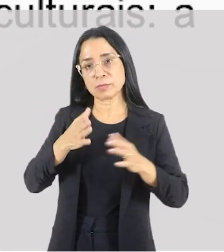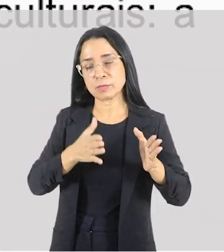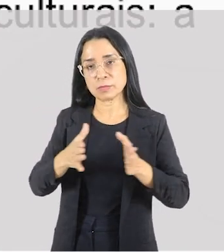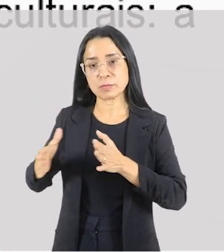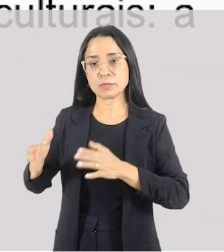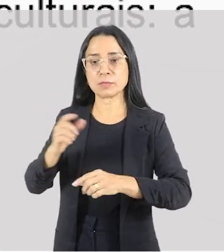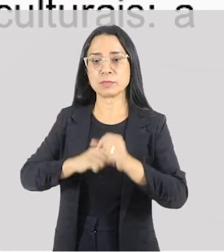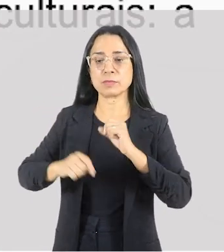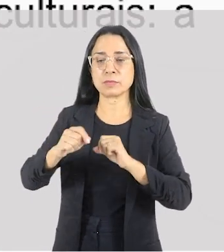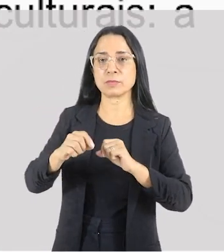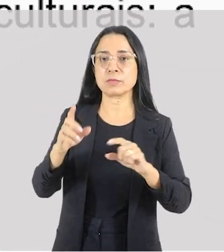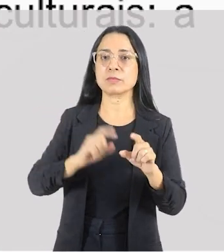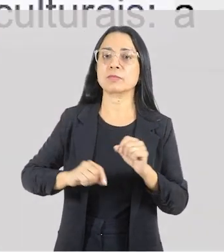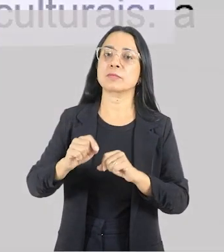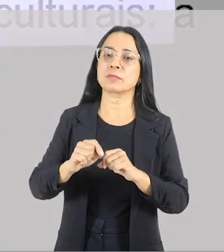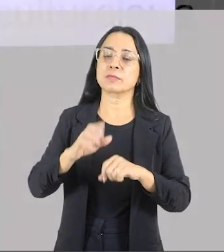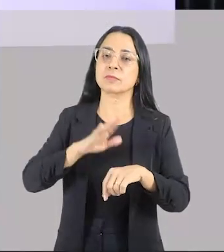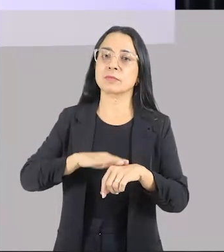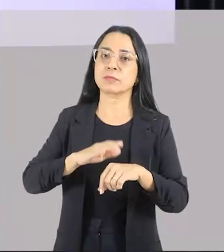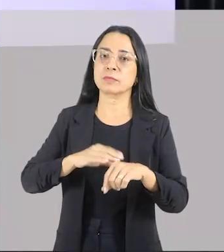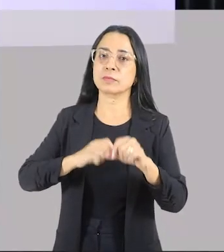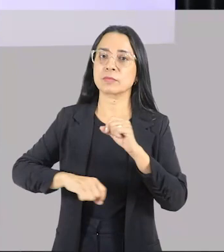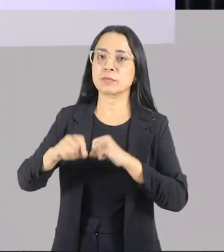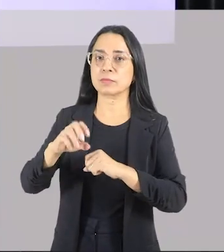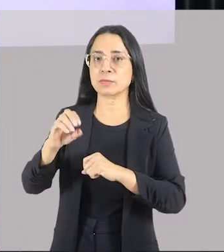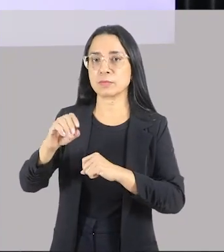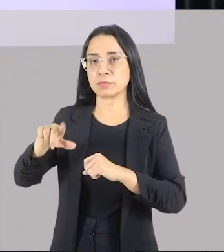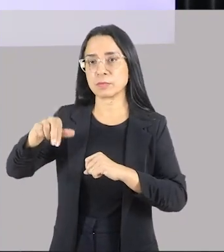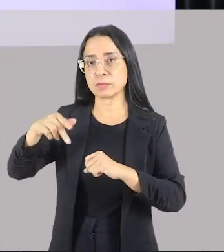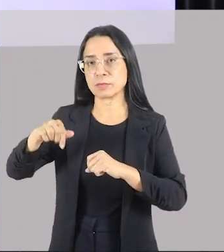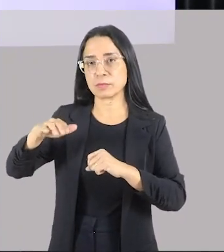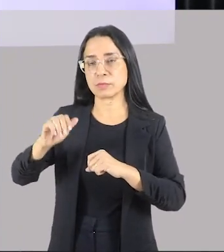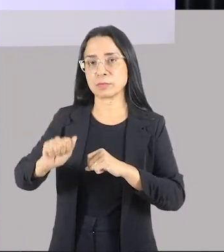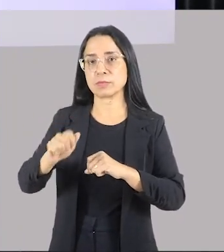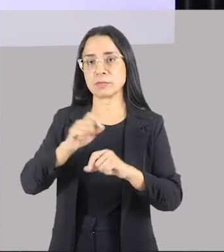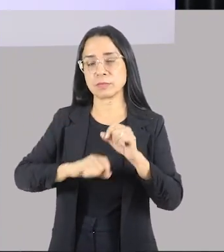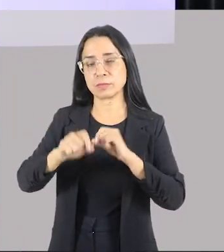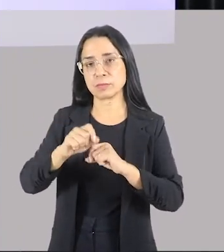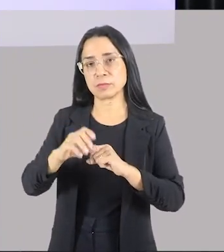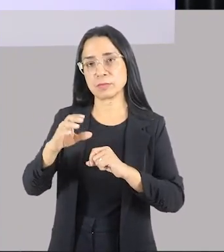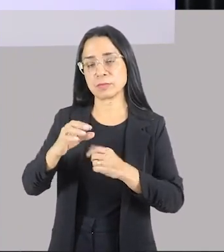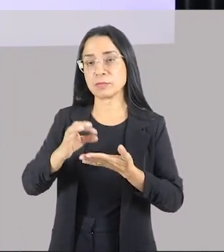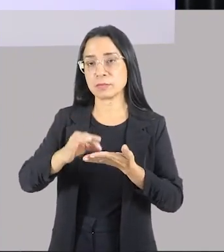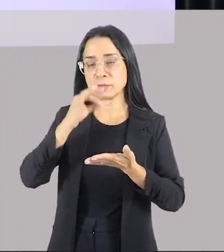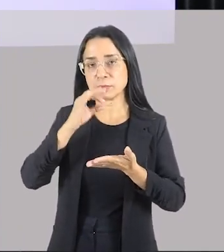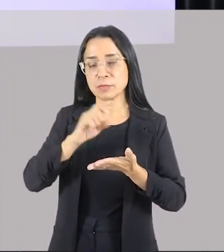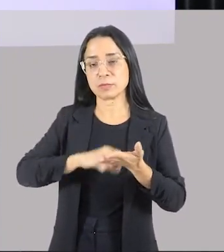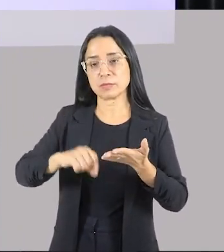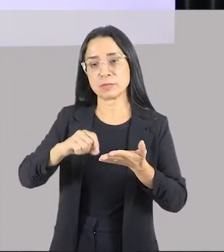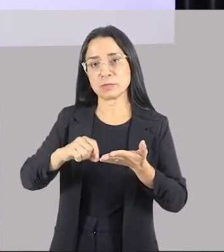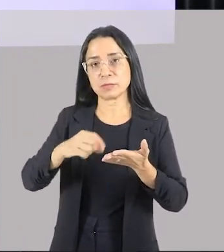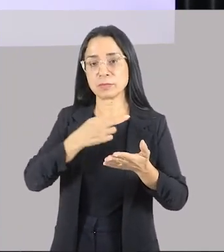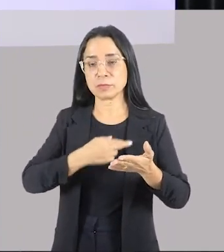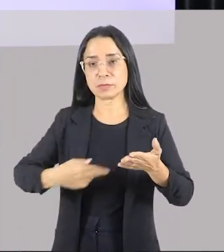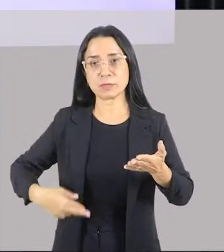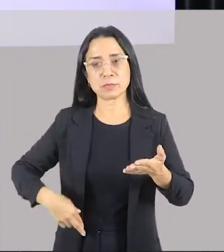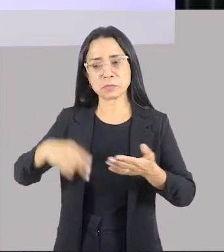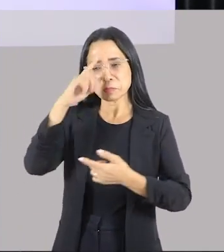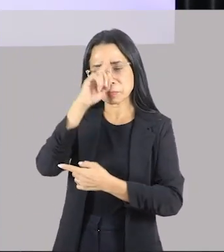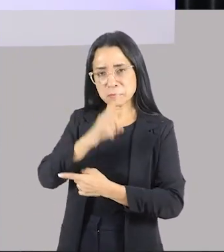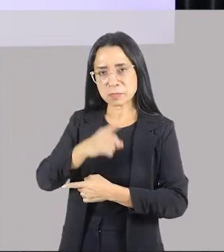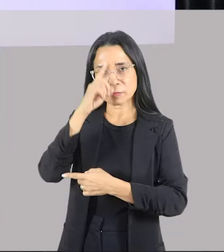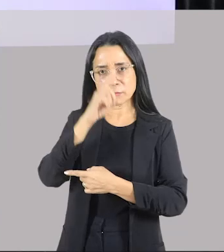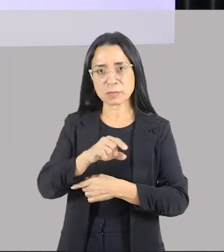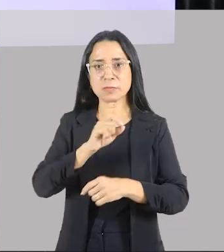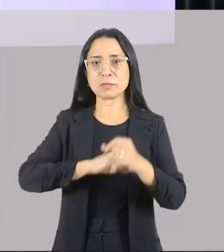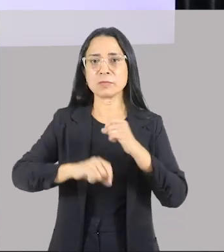de oligarquia cafeeira. Então, nessa república oligárquica, onde os cafeeiros que dominavam, que estavam